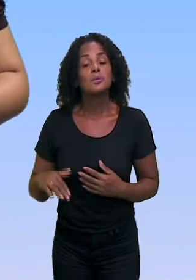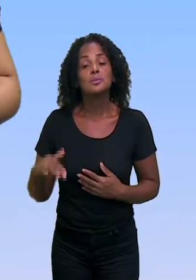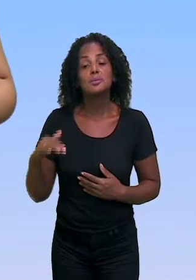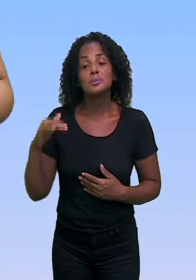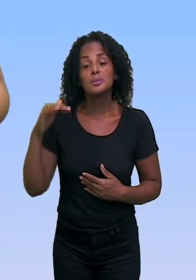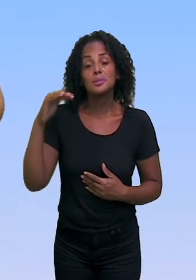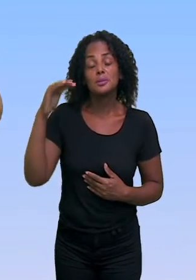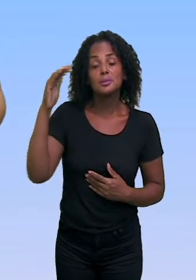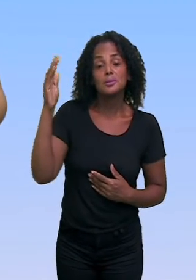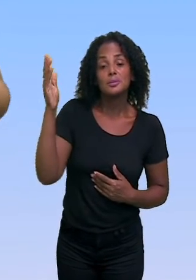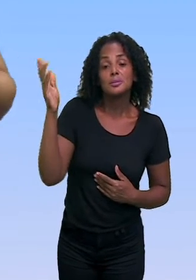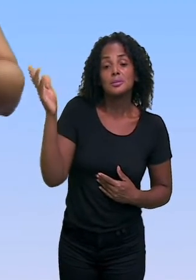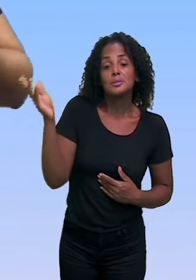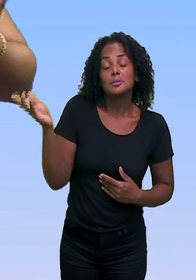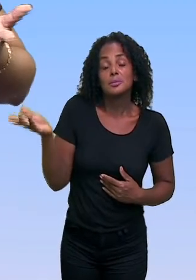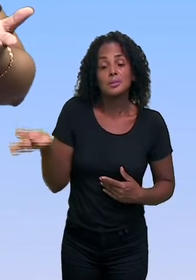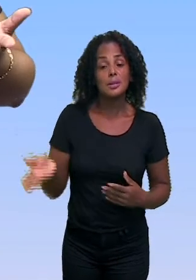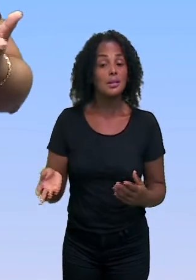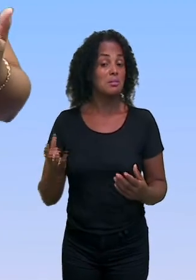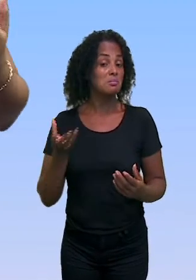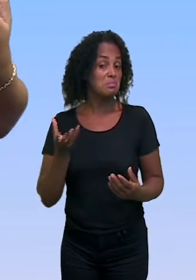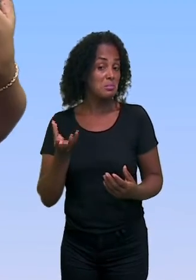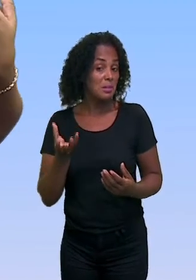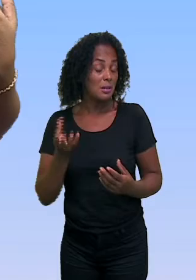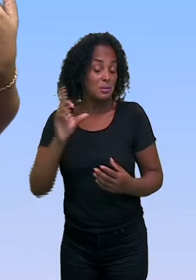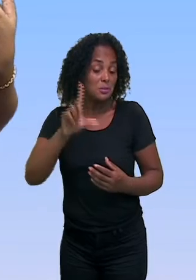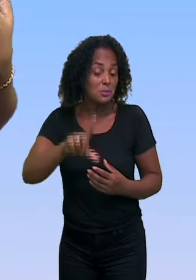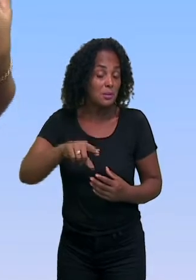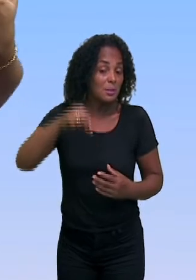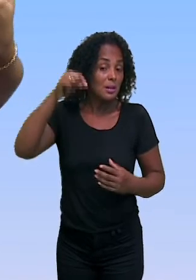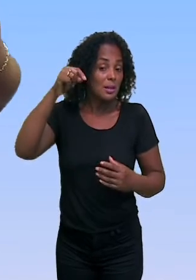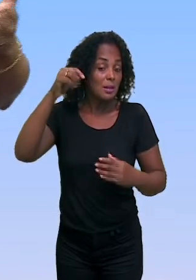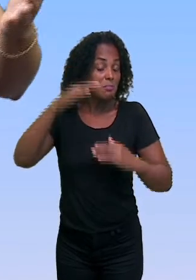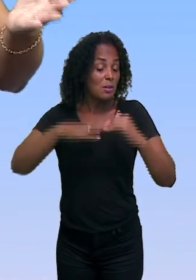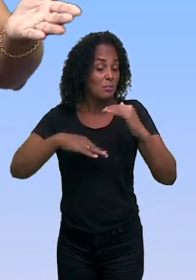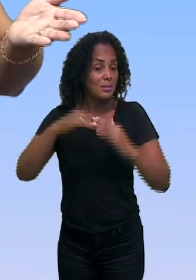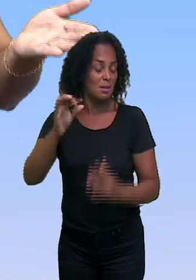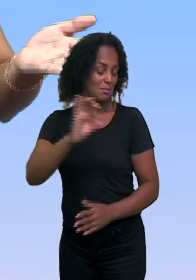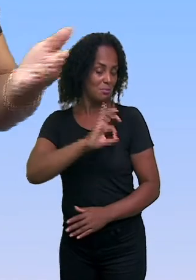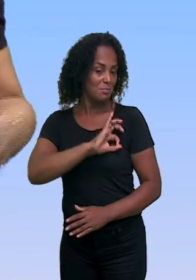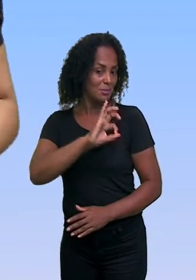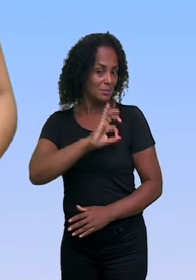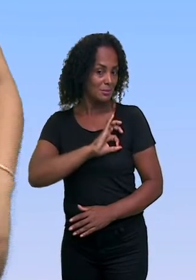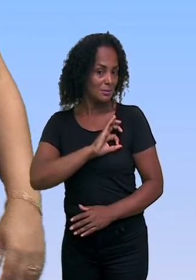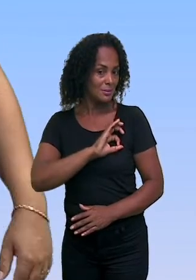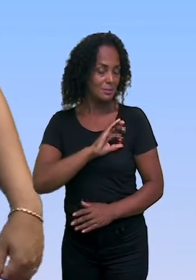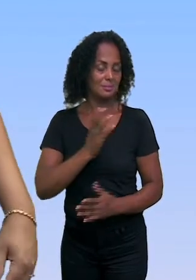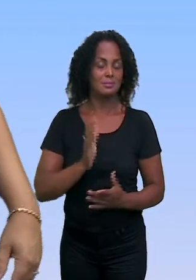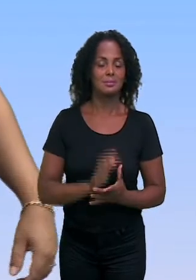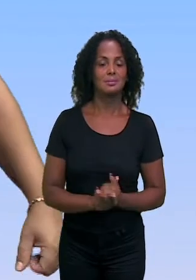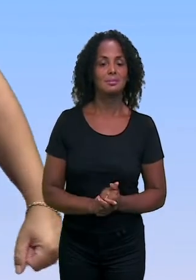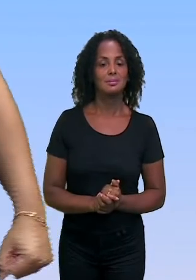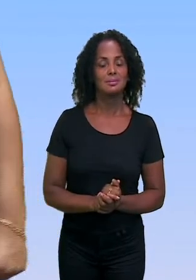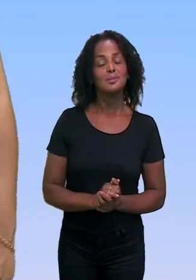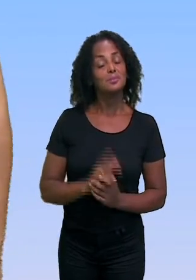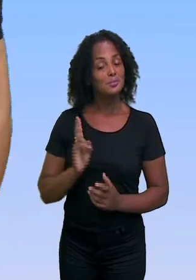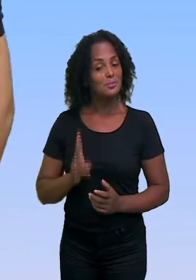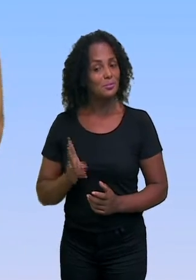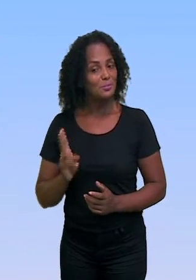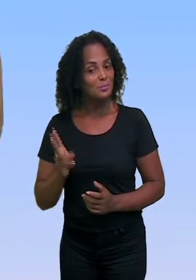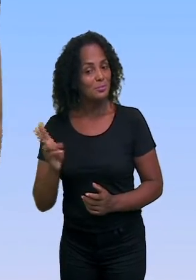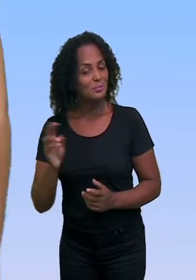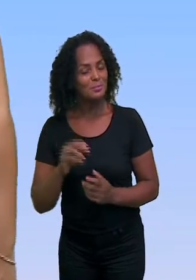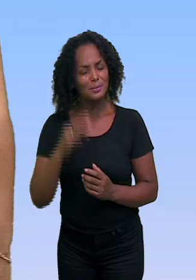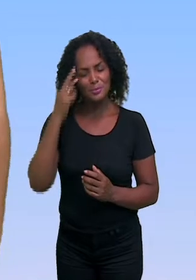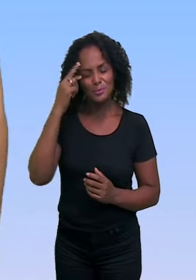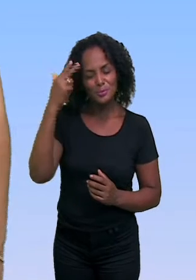beaple e estimem quando eu crescer eu posso ser um policial vamos continuar no embalo